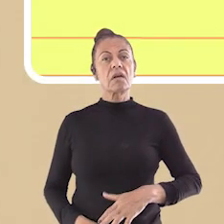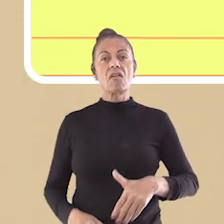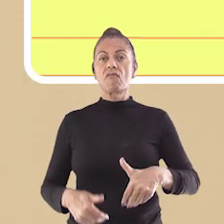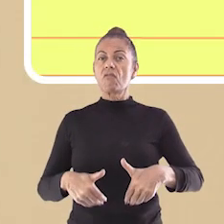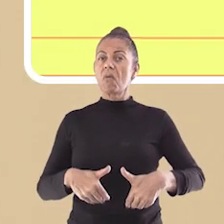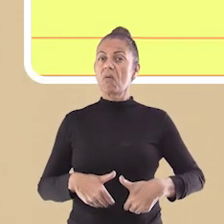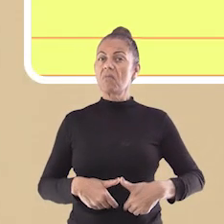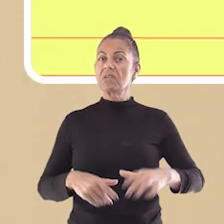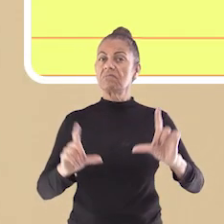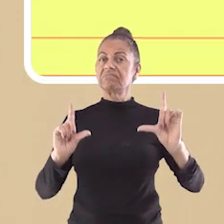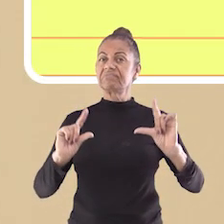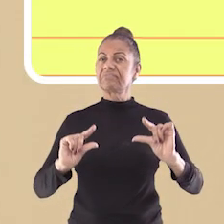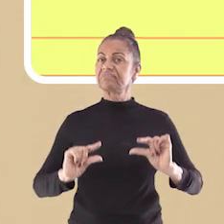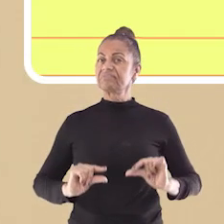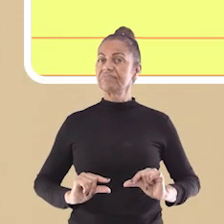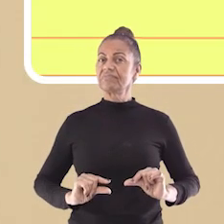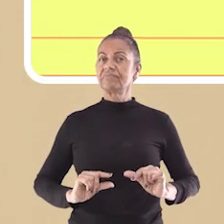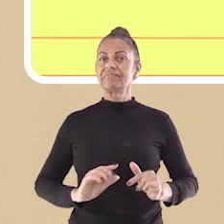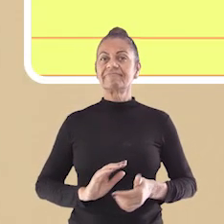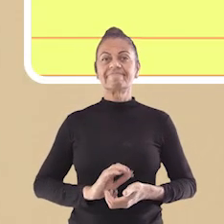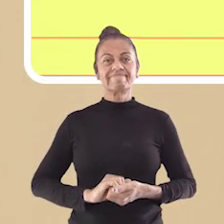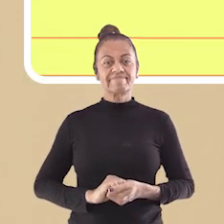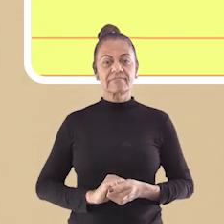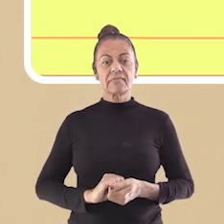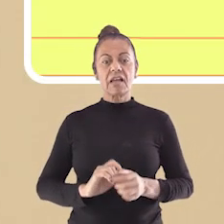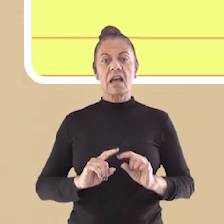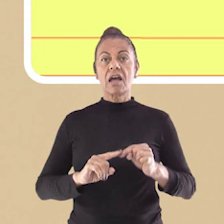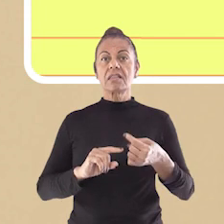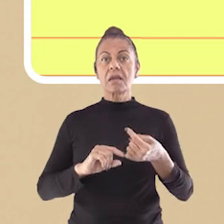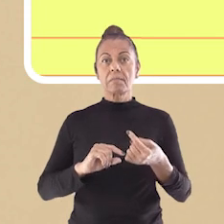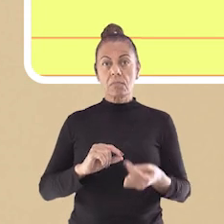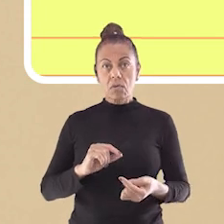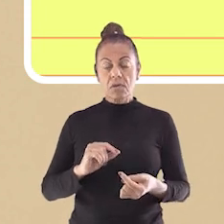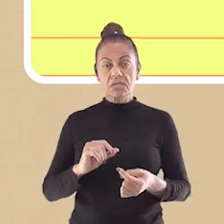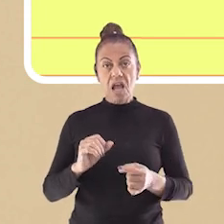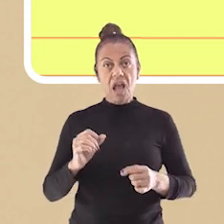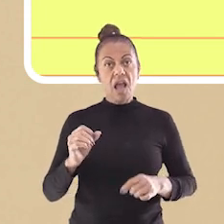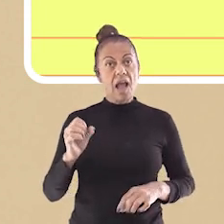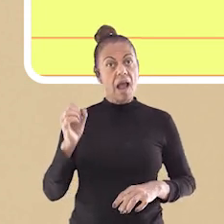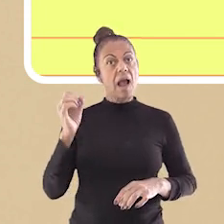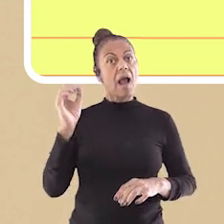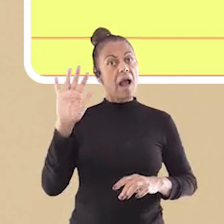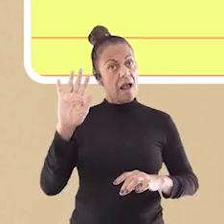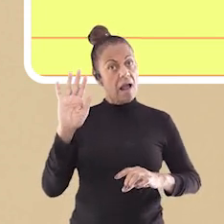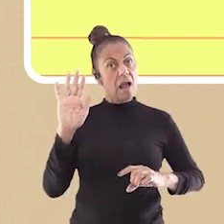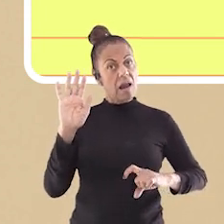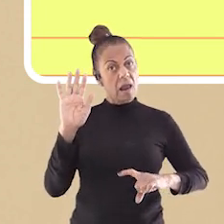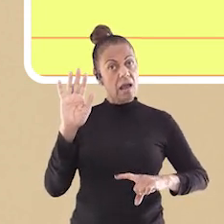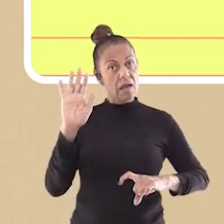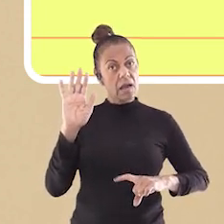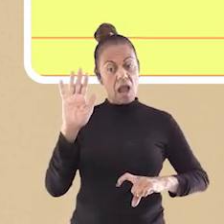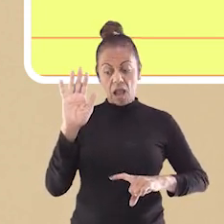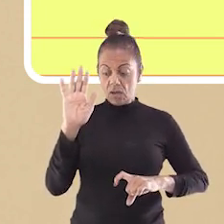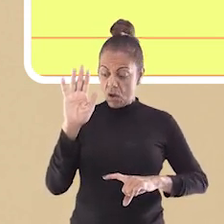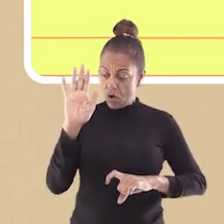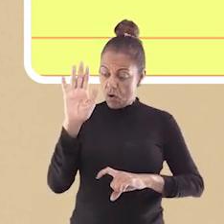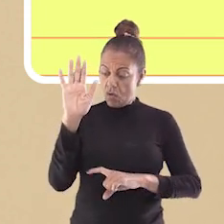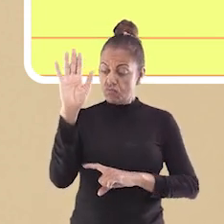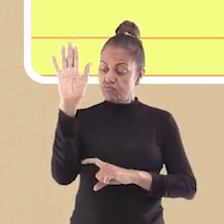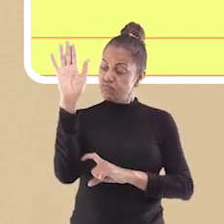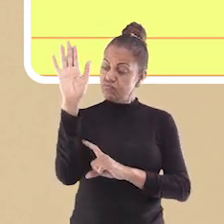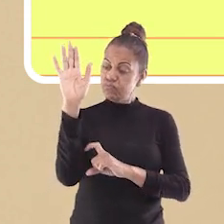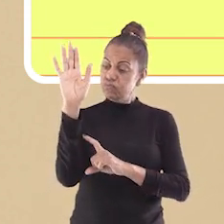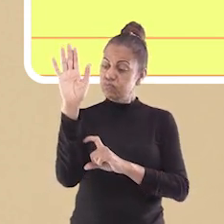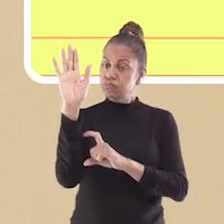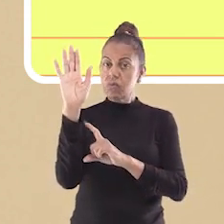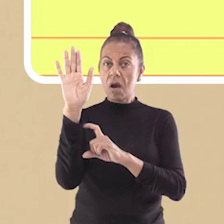a lagarta se encolheu e fez um casulo. Isso mesmo, ela se recolheu no seu